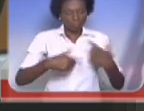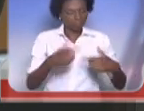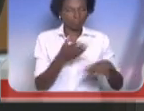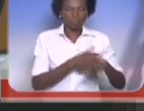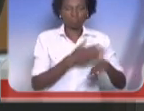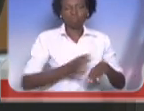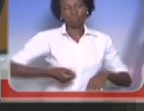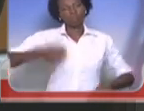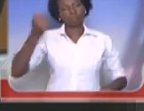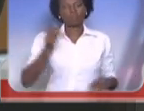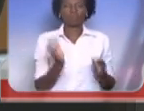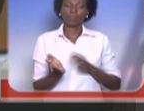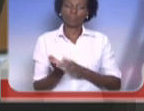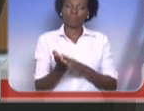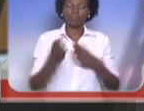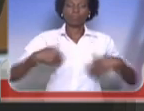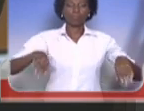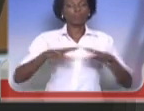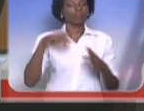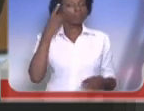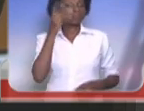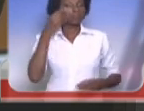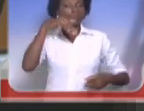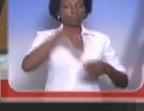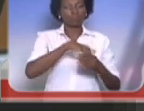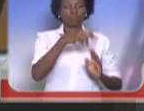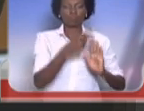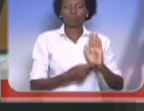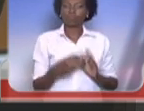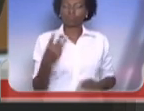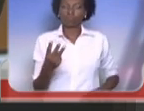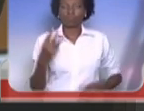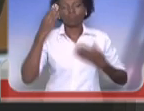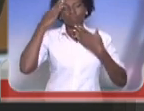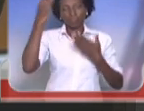os deputados por essa votação desses três projetos. Muito obrigado, senhor presidente.